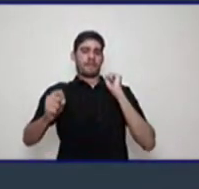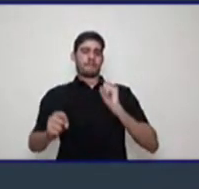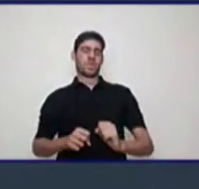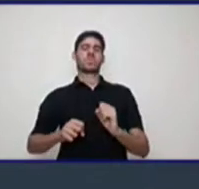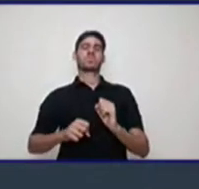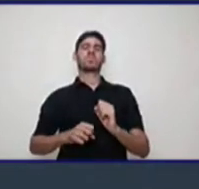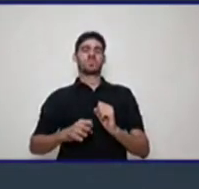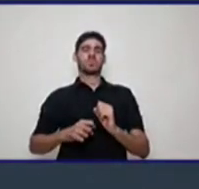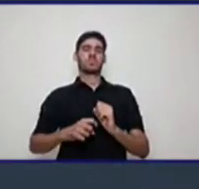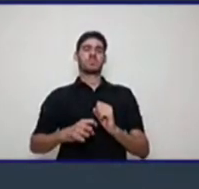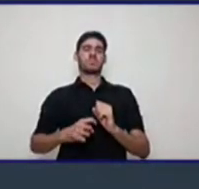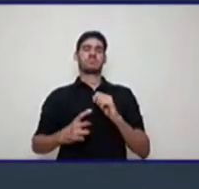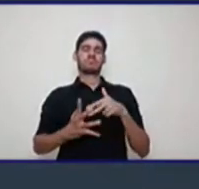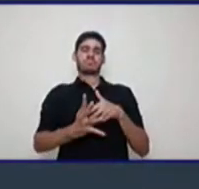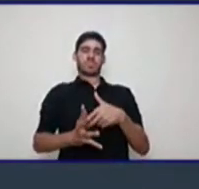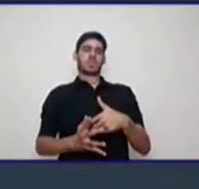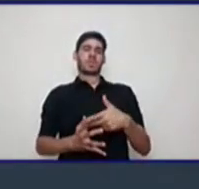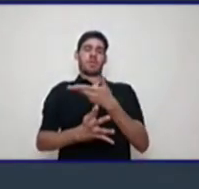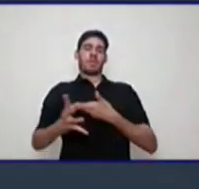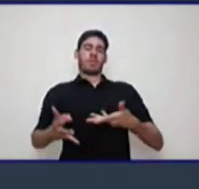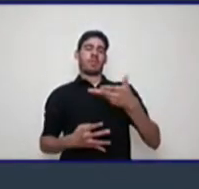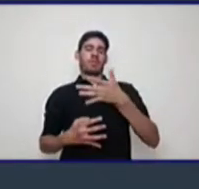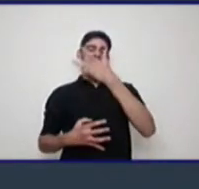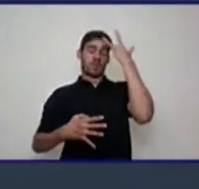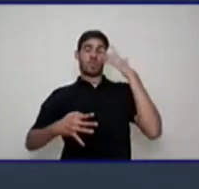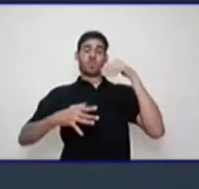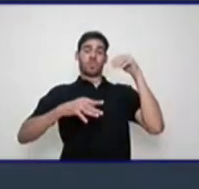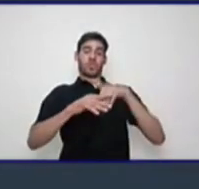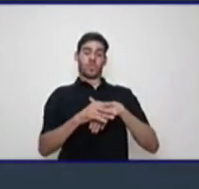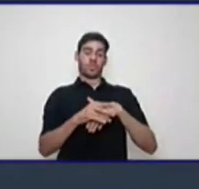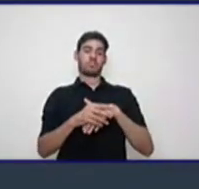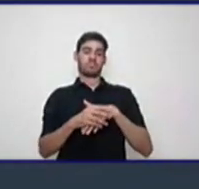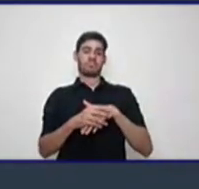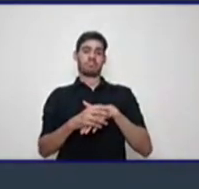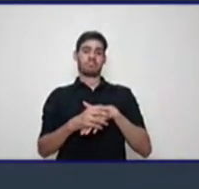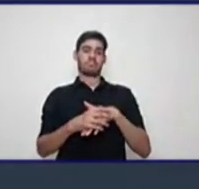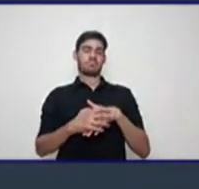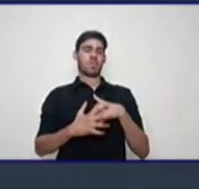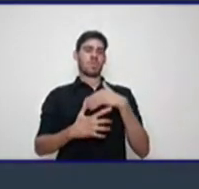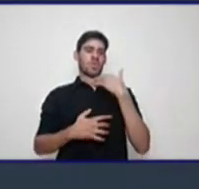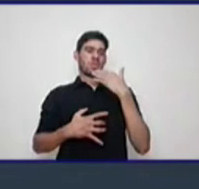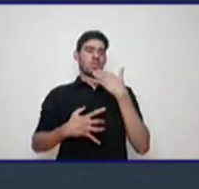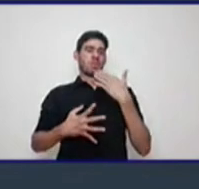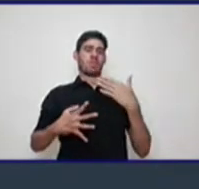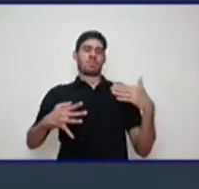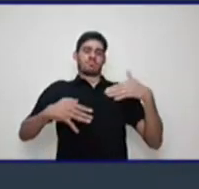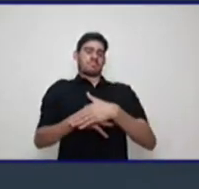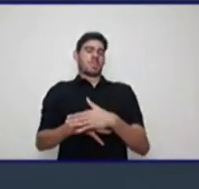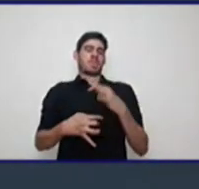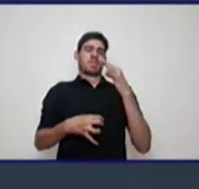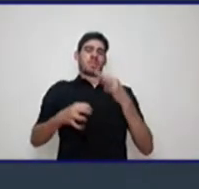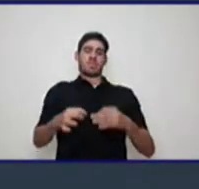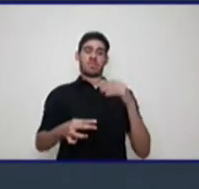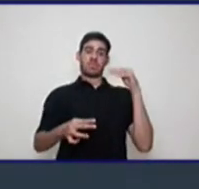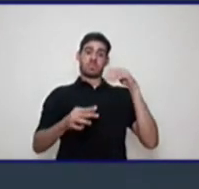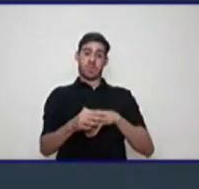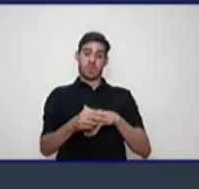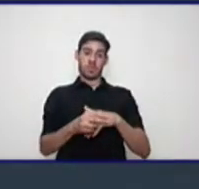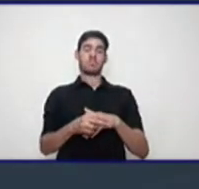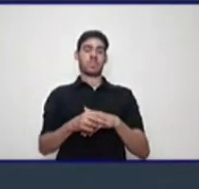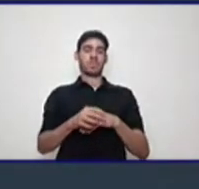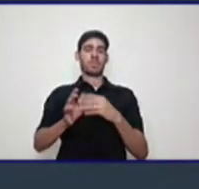a animosidade entre os eleitores. A atuação, sem dúvida alguma, da Justiça Eleitoral há que se